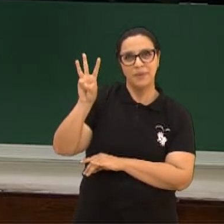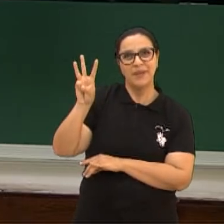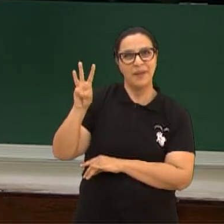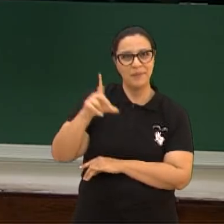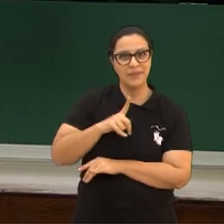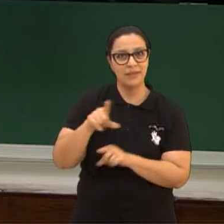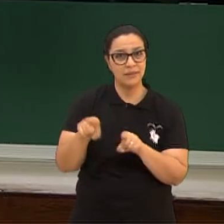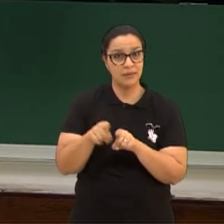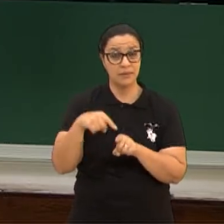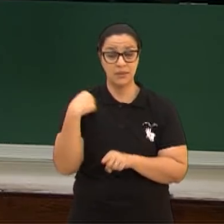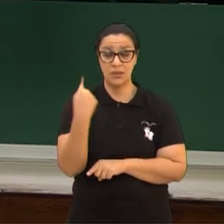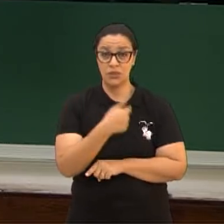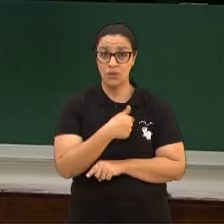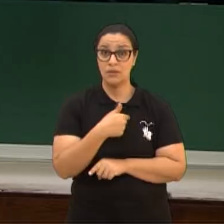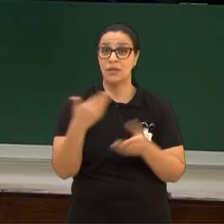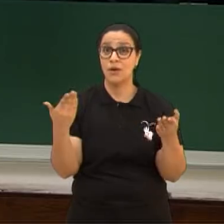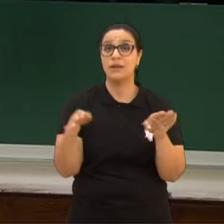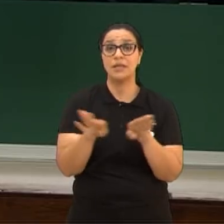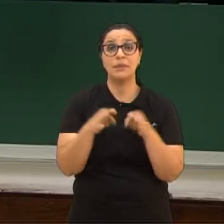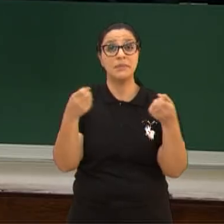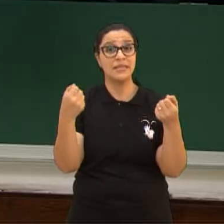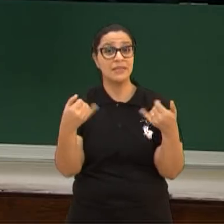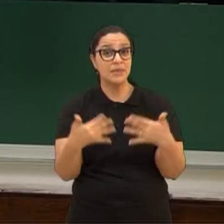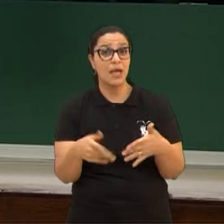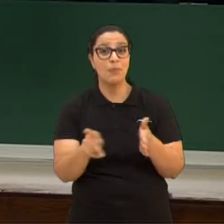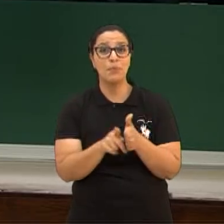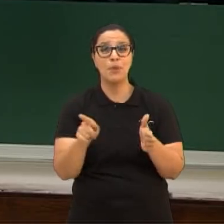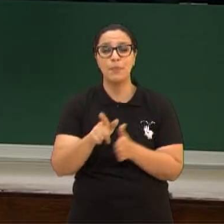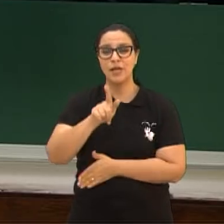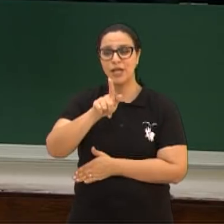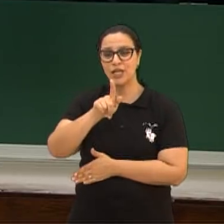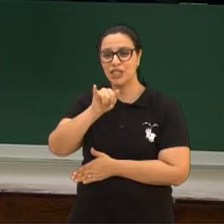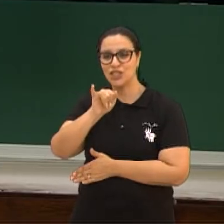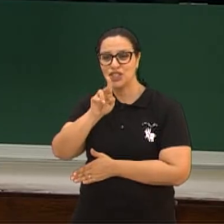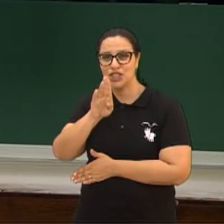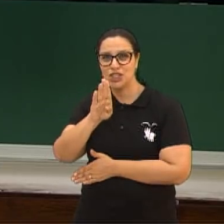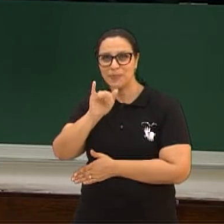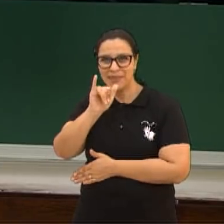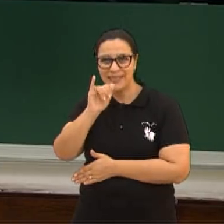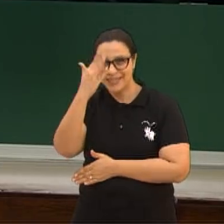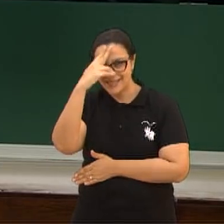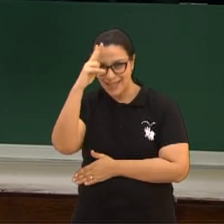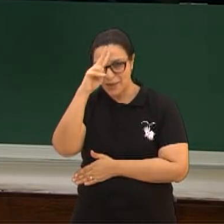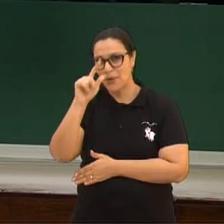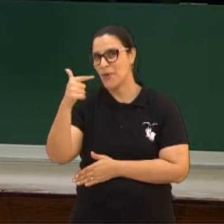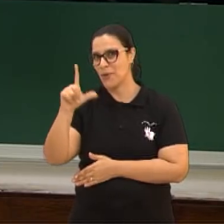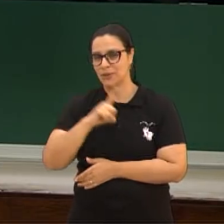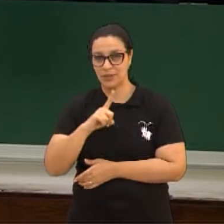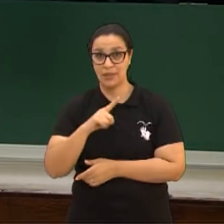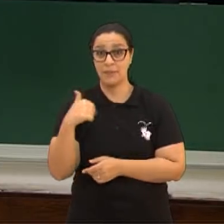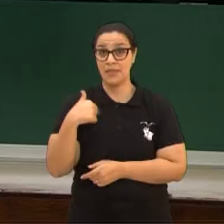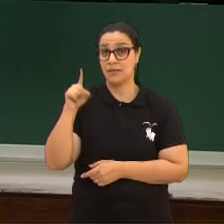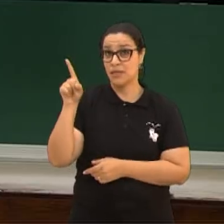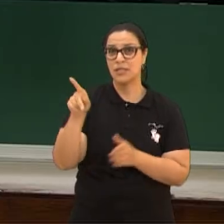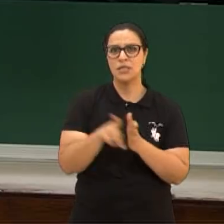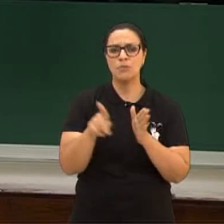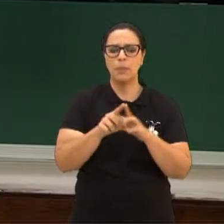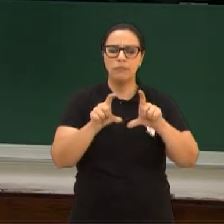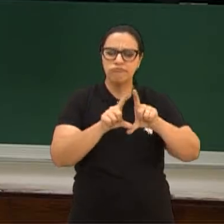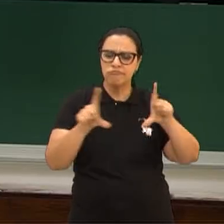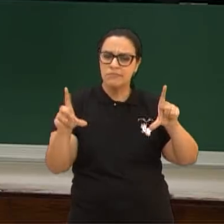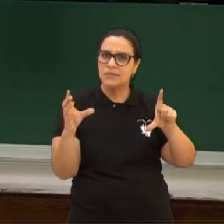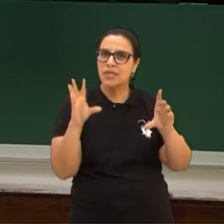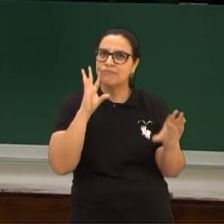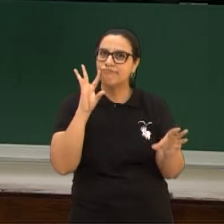E a gente não pode nem deixar de falar dos gibis, que já é uma outra história, né? Mas a comic strip, ela sempre vai